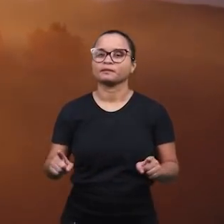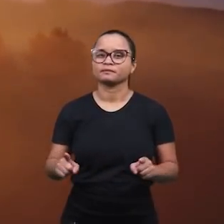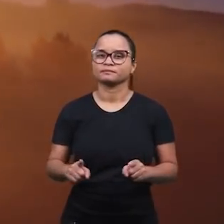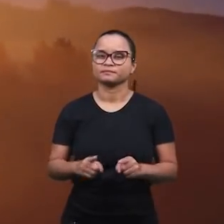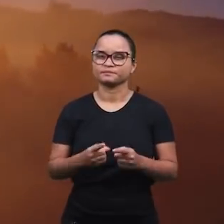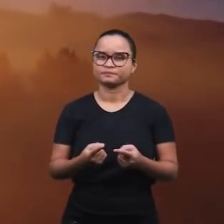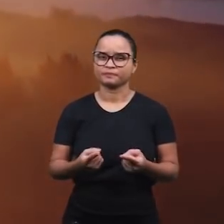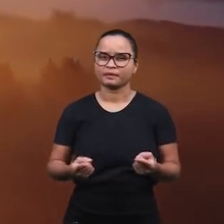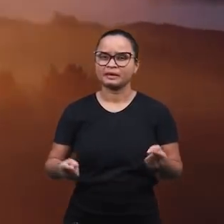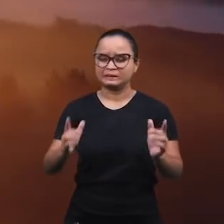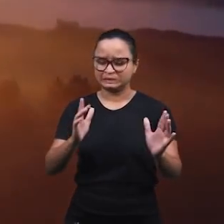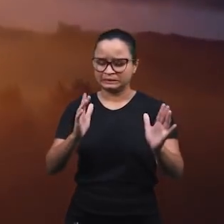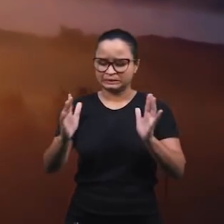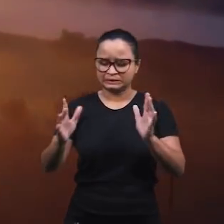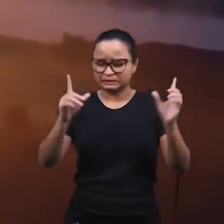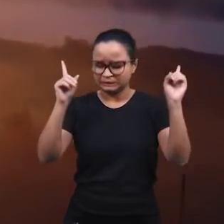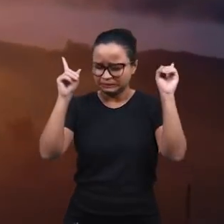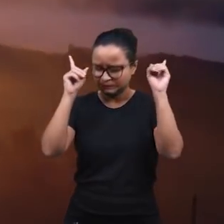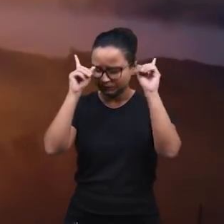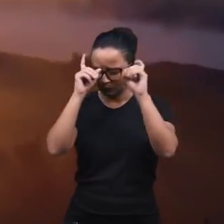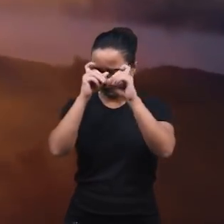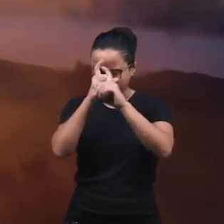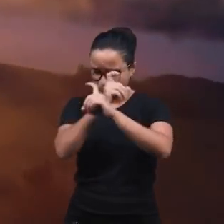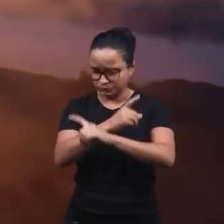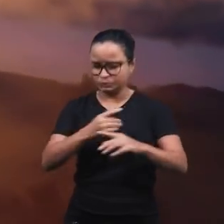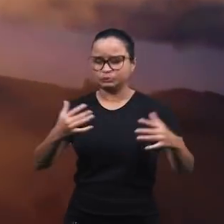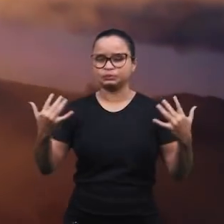Ele tira a escuridão,